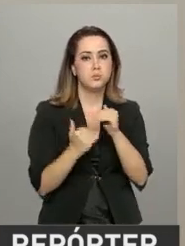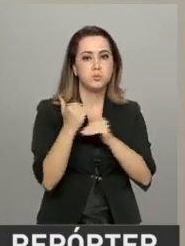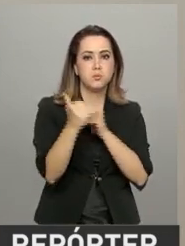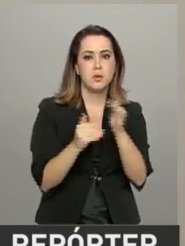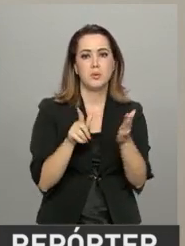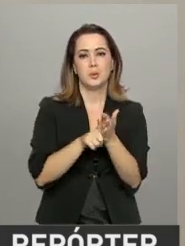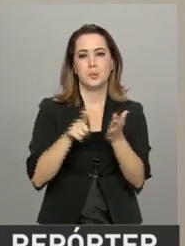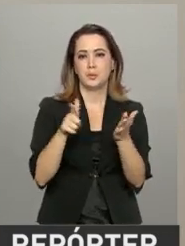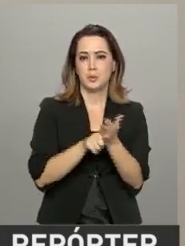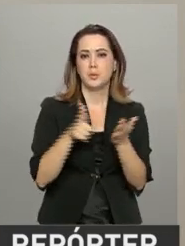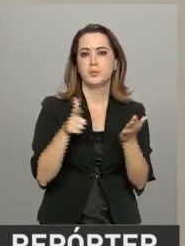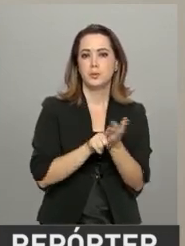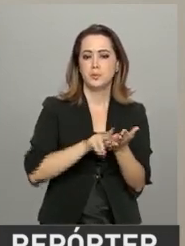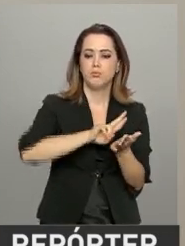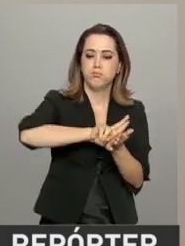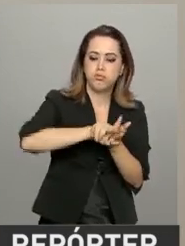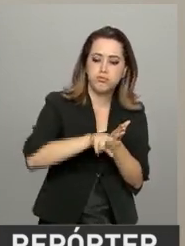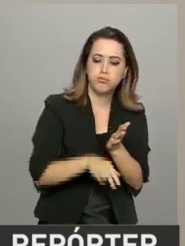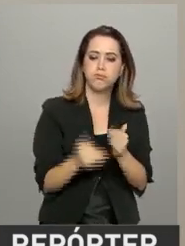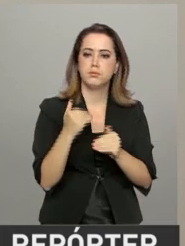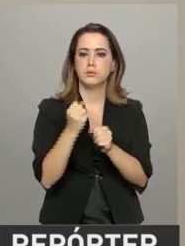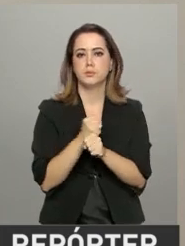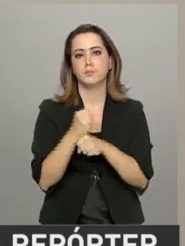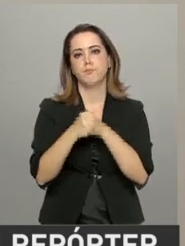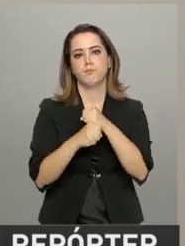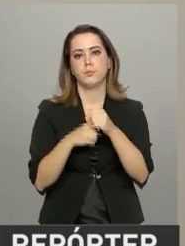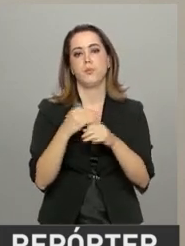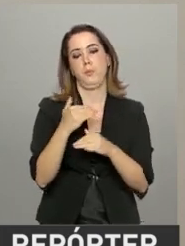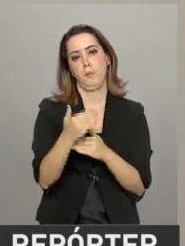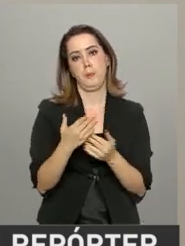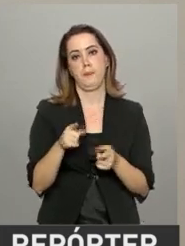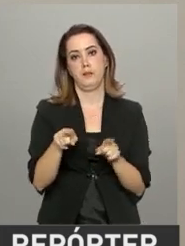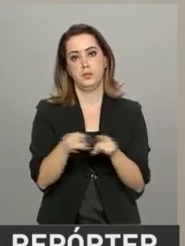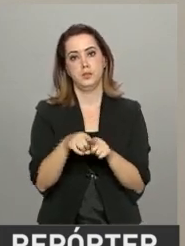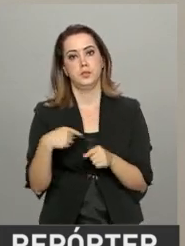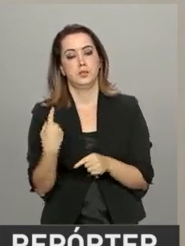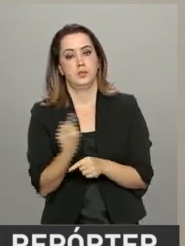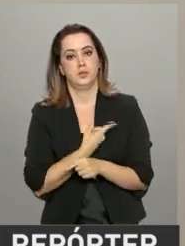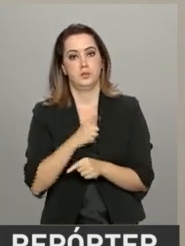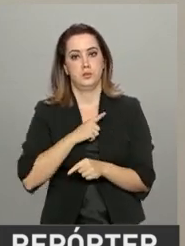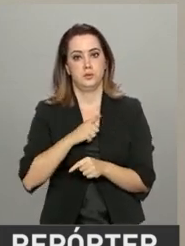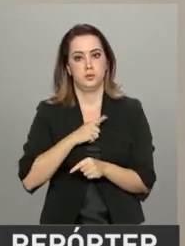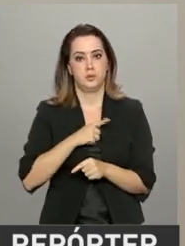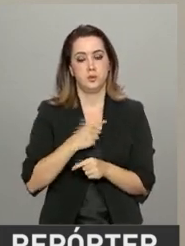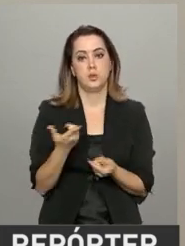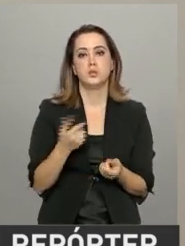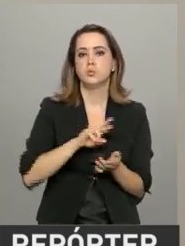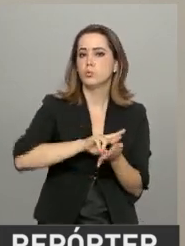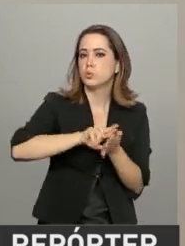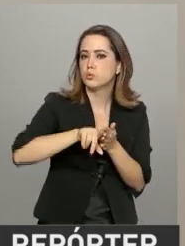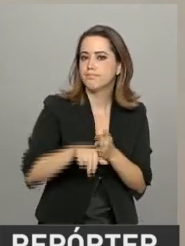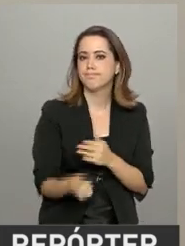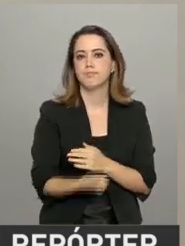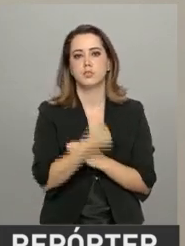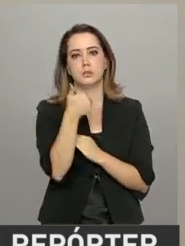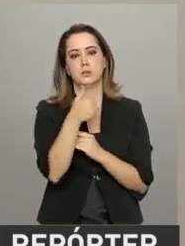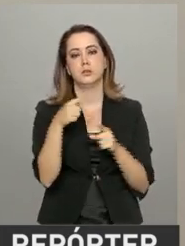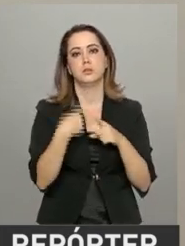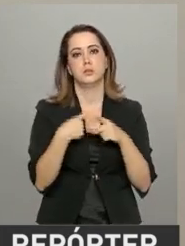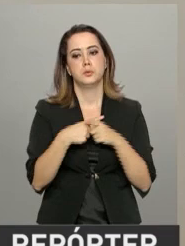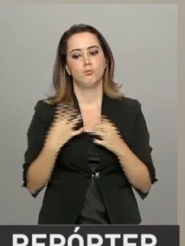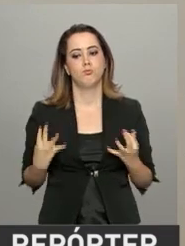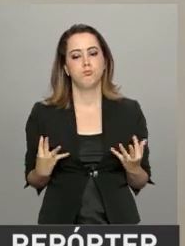progressivamente ano após ano e temos ganhos eh que não são medidos em termos orçamentários mas são medidos em termos de